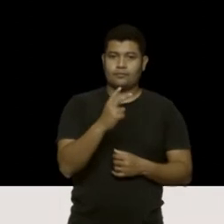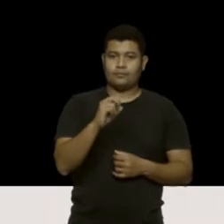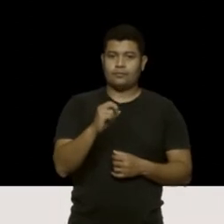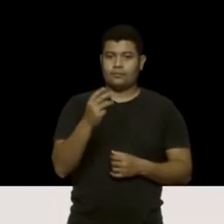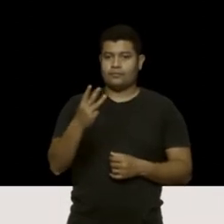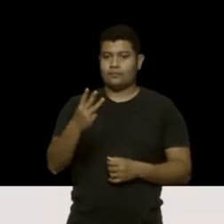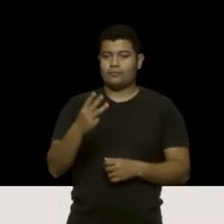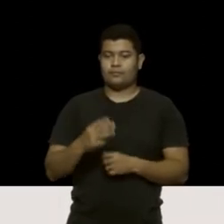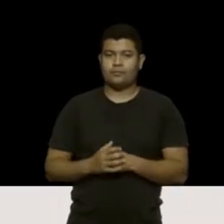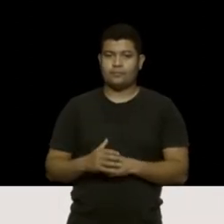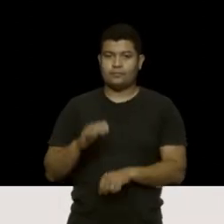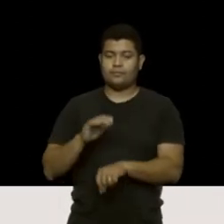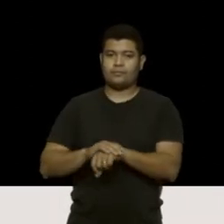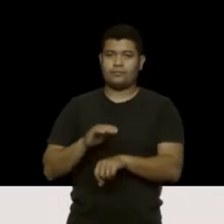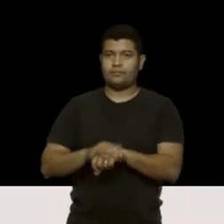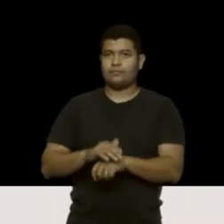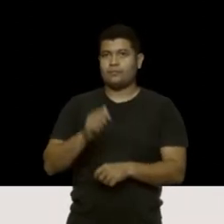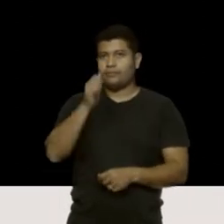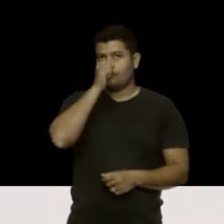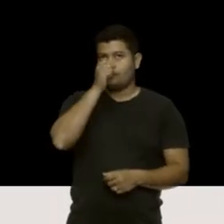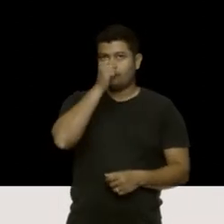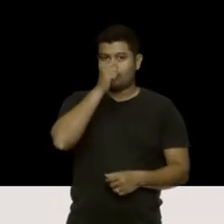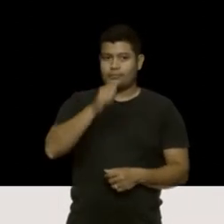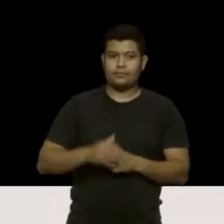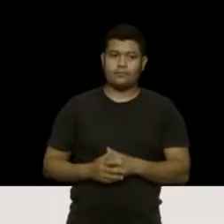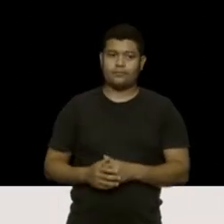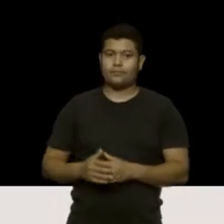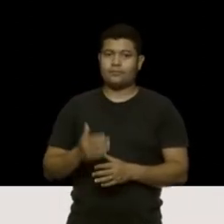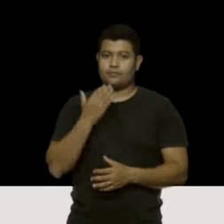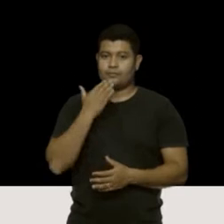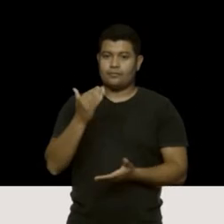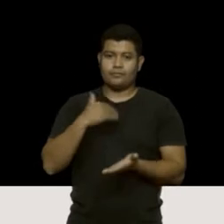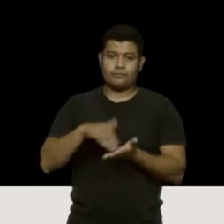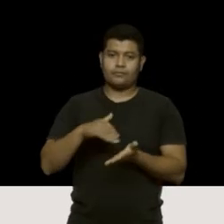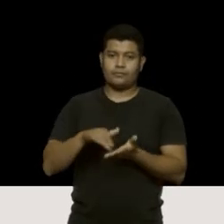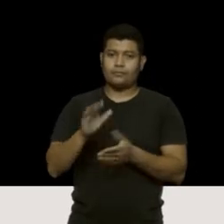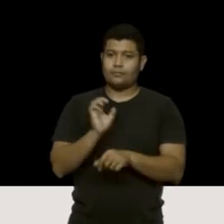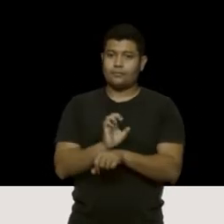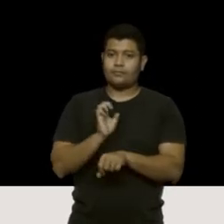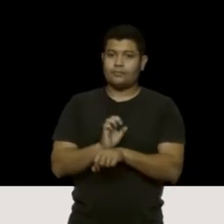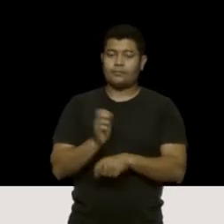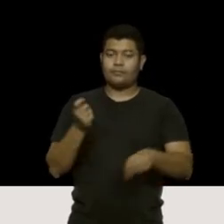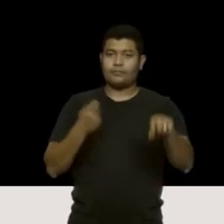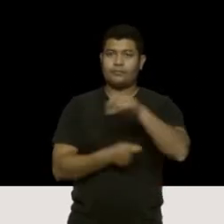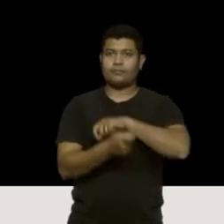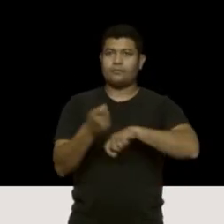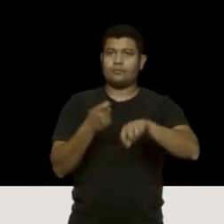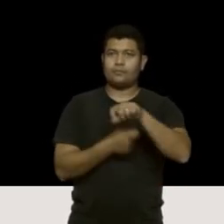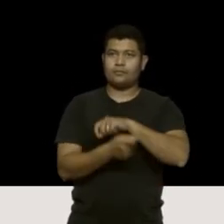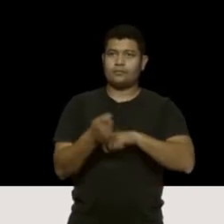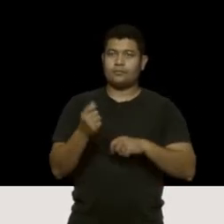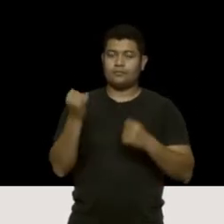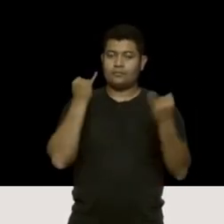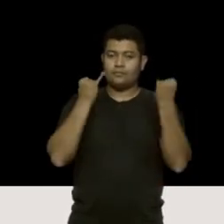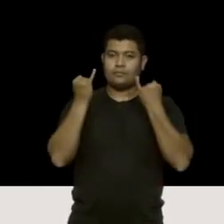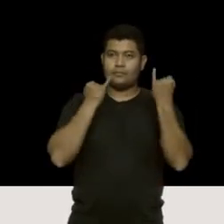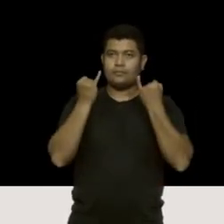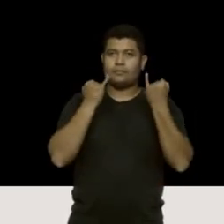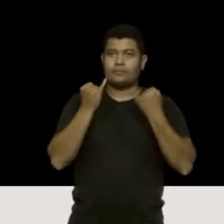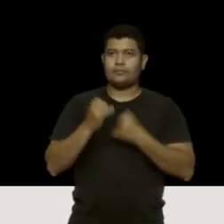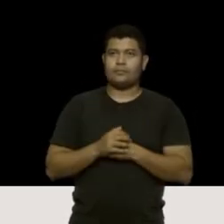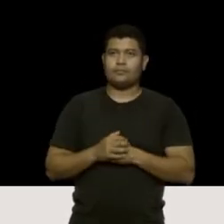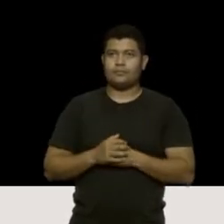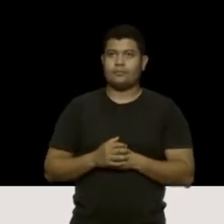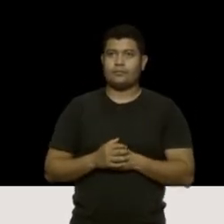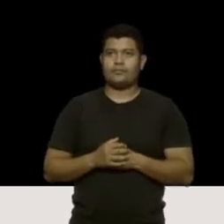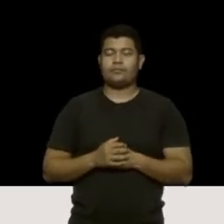203, autor deputado João Amin, solicitando ao secretário de Estado da Administração informações acerca